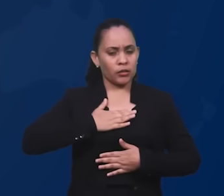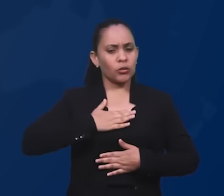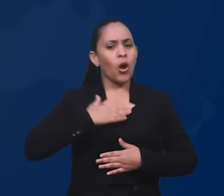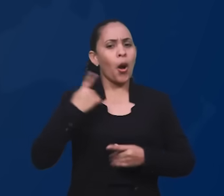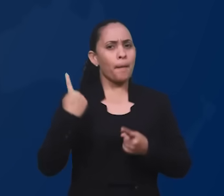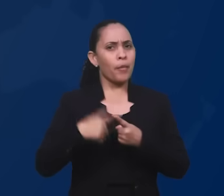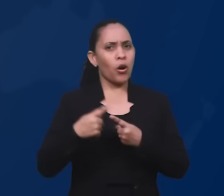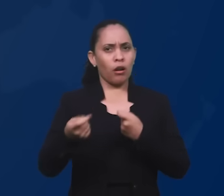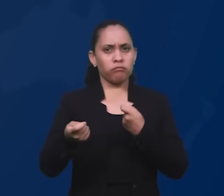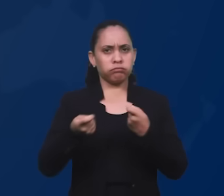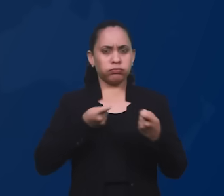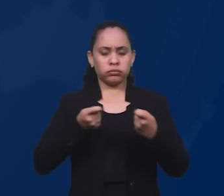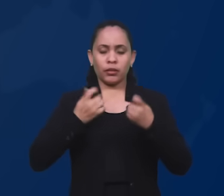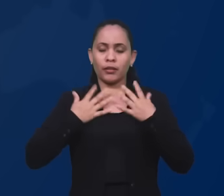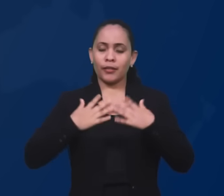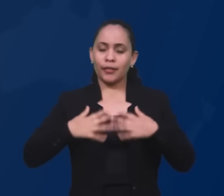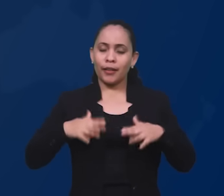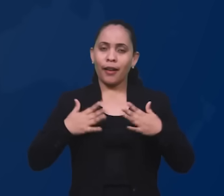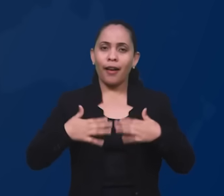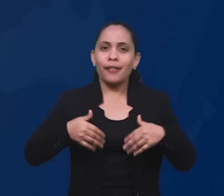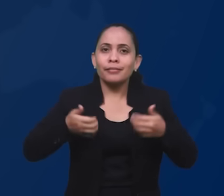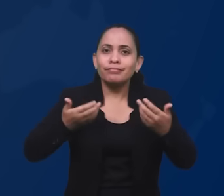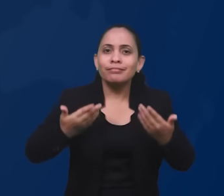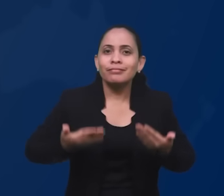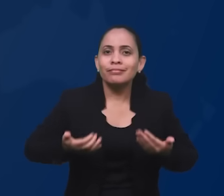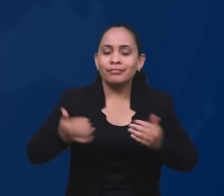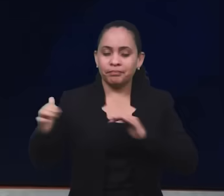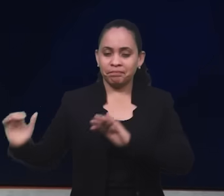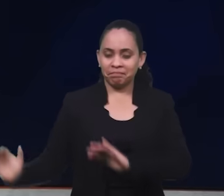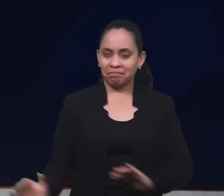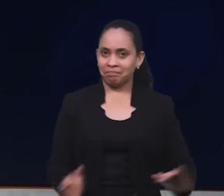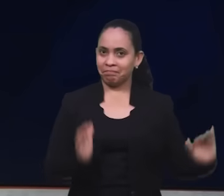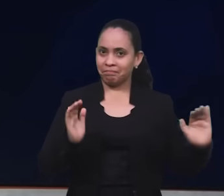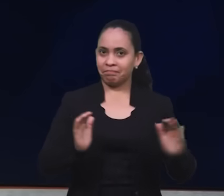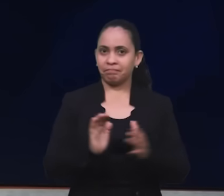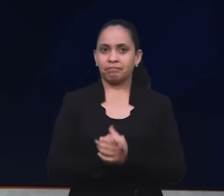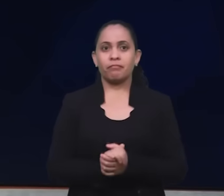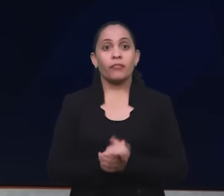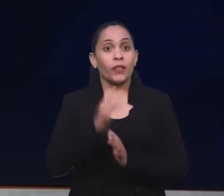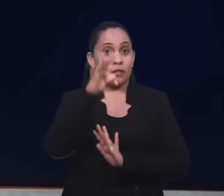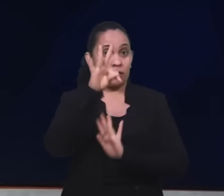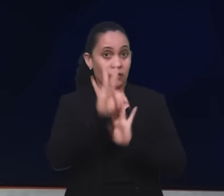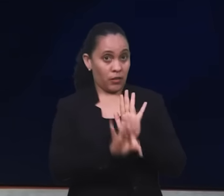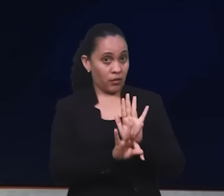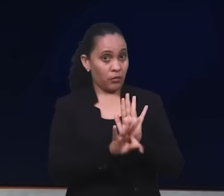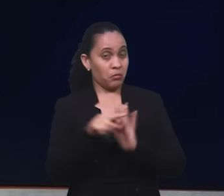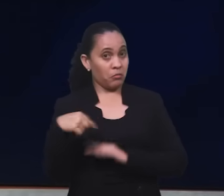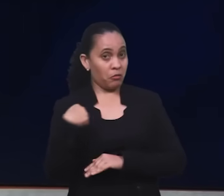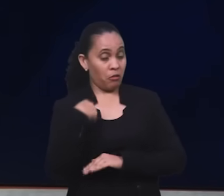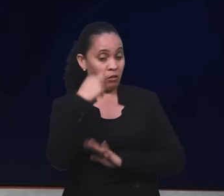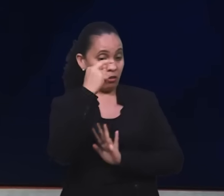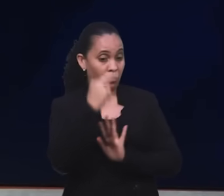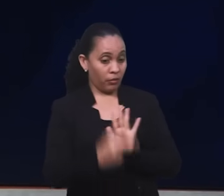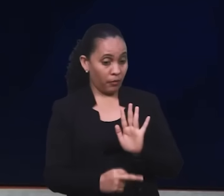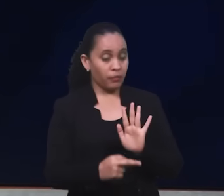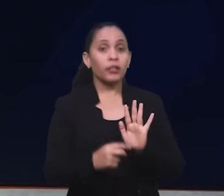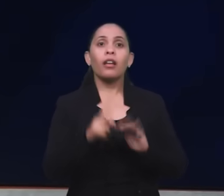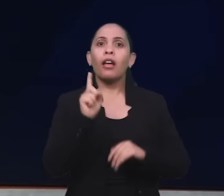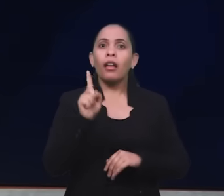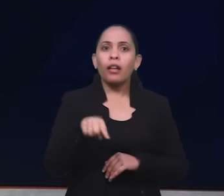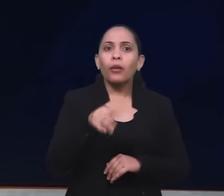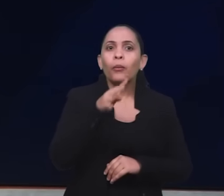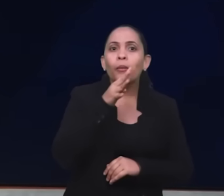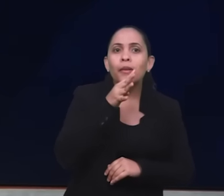o meu jugo é suave e o meu fardo é leve. Irmãos, o texto aqui que nós lemos é bem